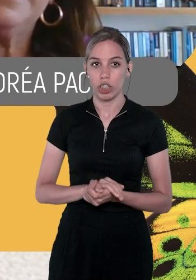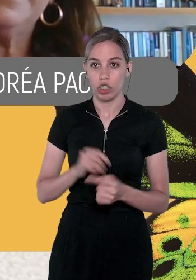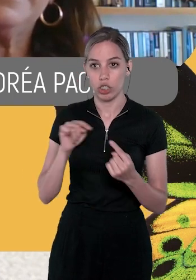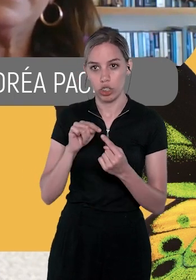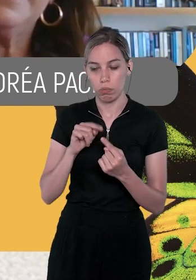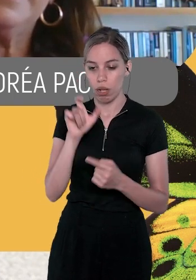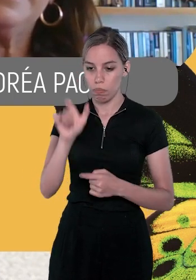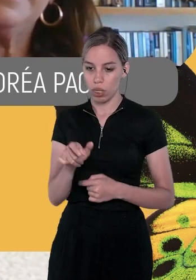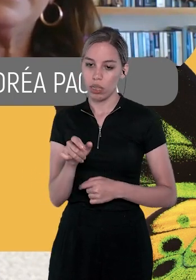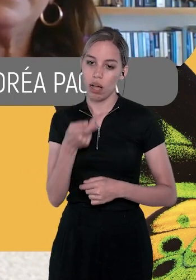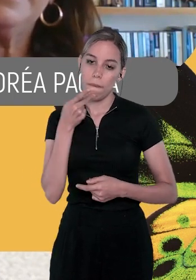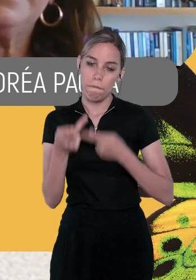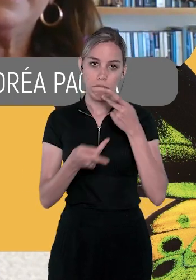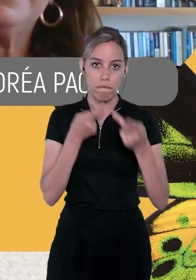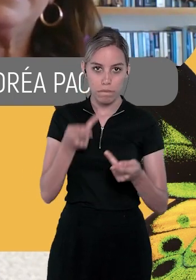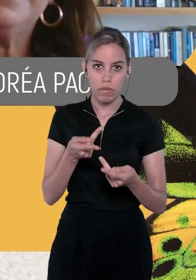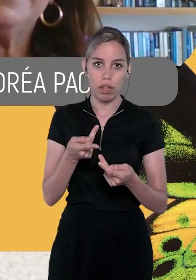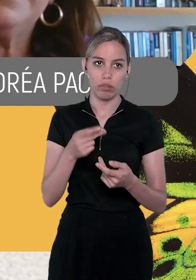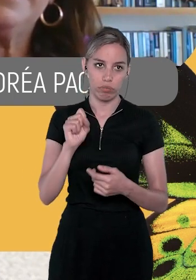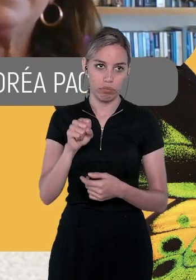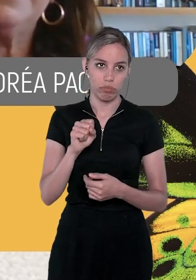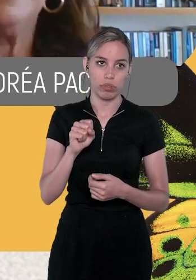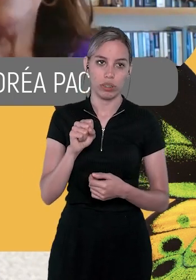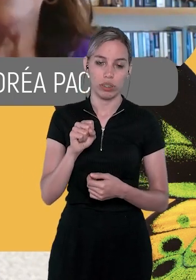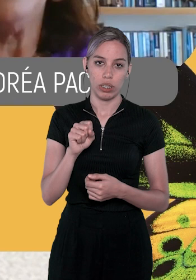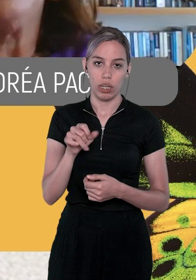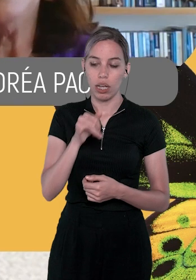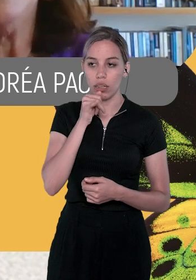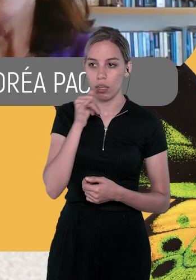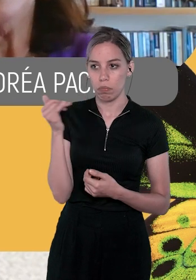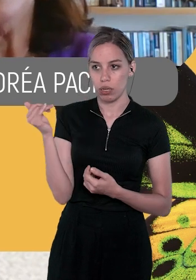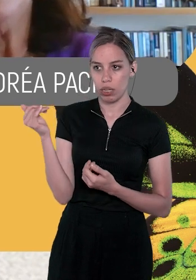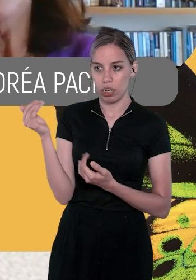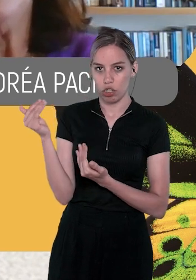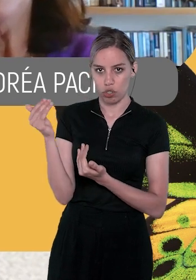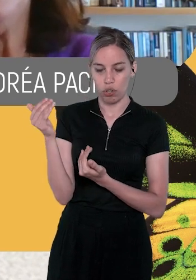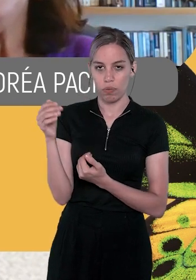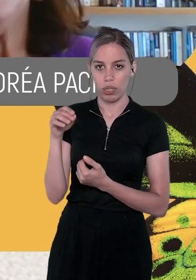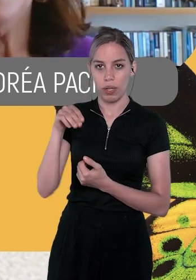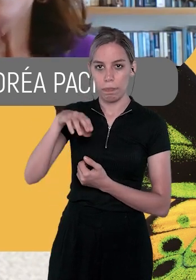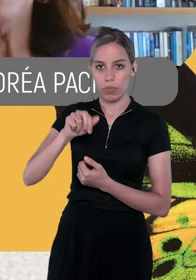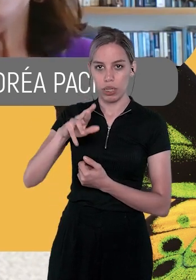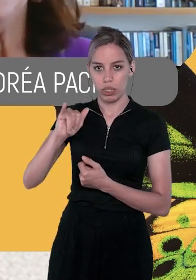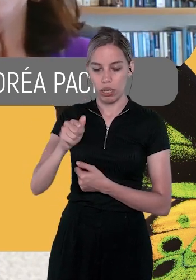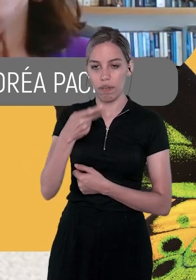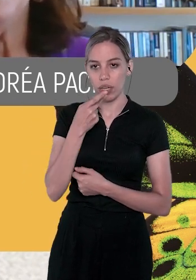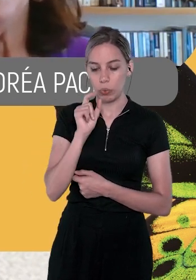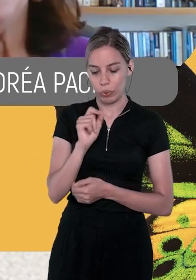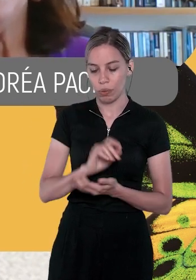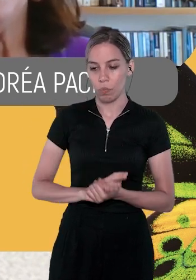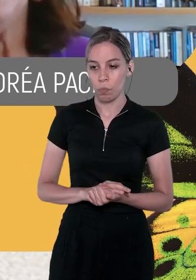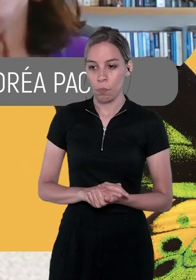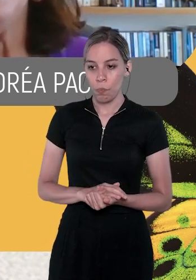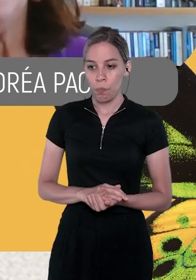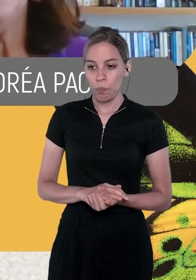se explicar um pouco, ela se confessar, né? E a adolescente, que se chama Maria, ela diz assim, eu